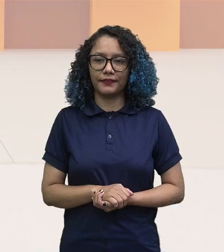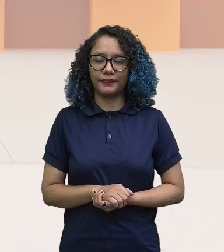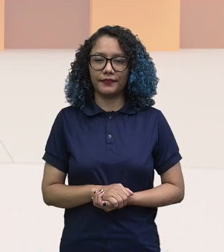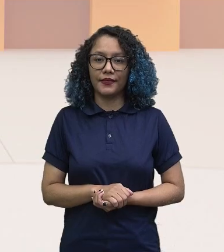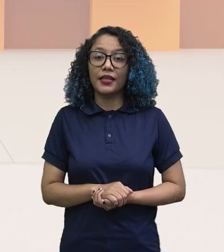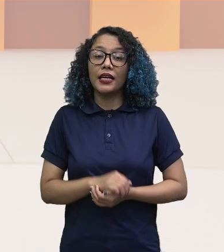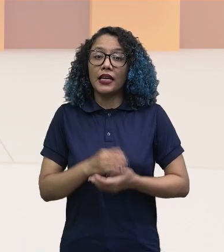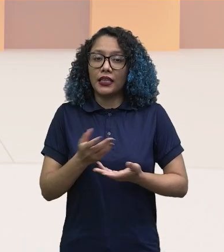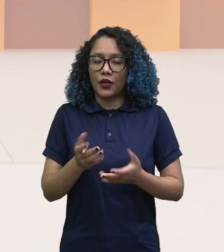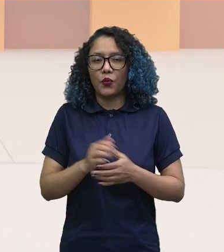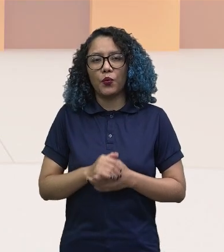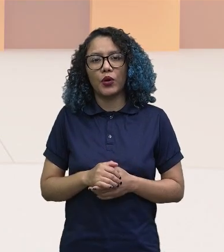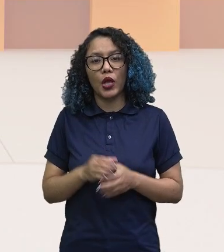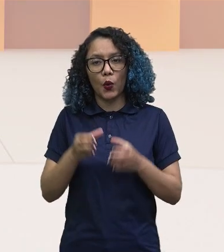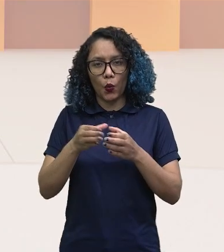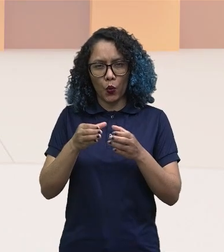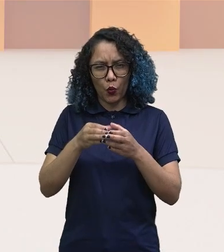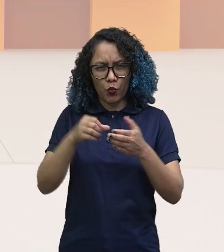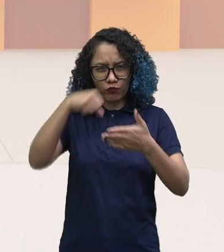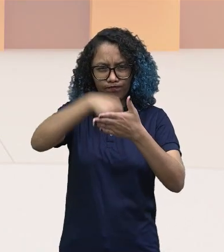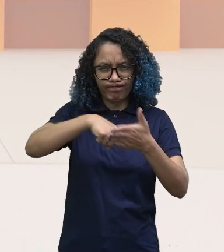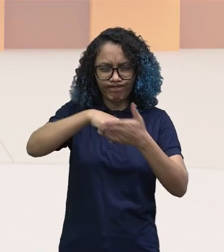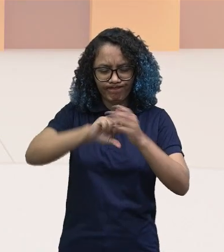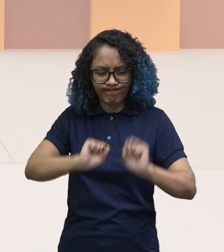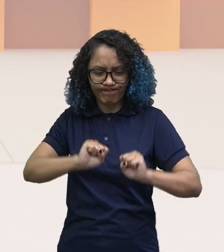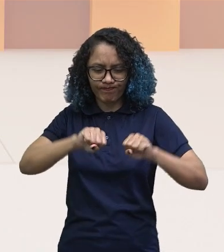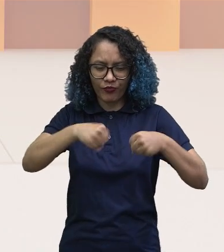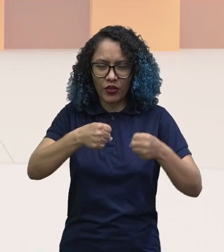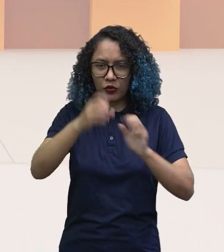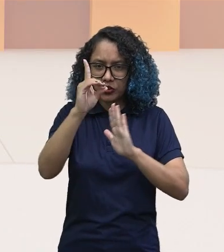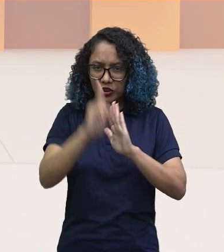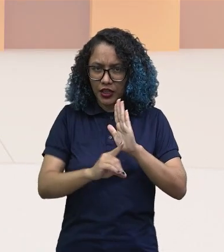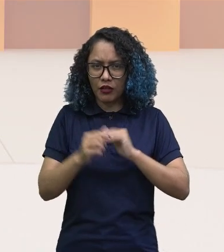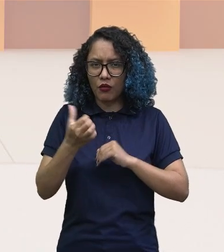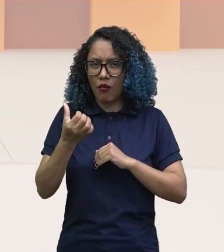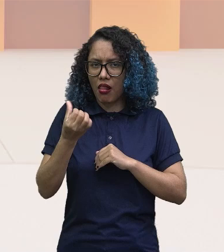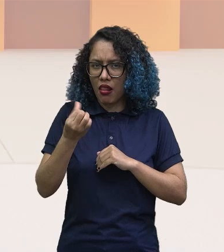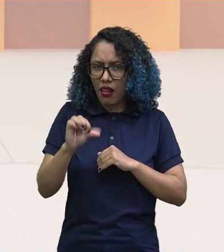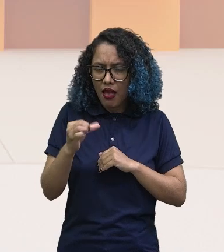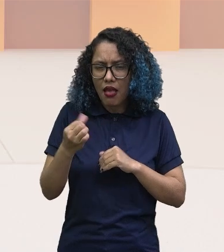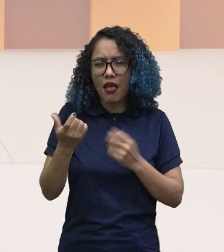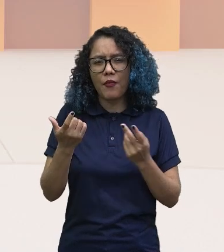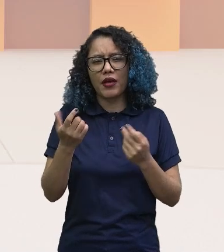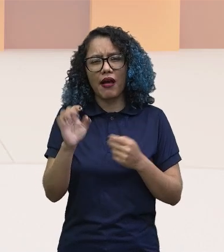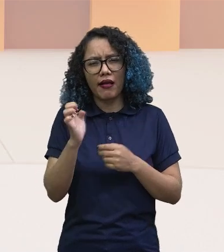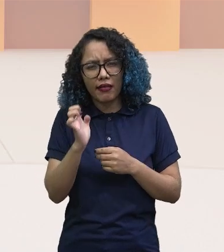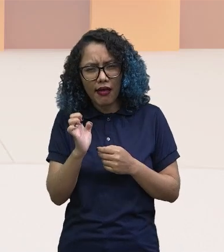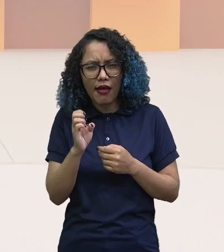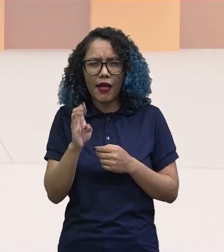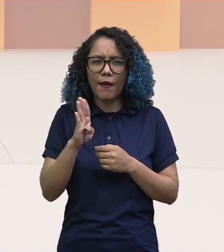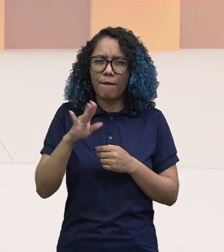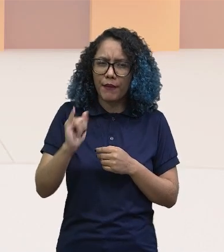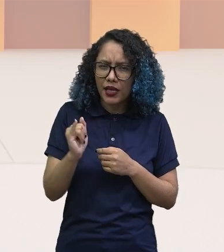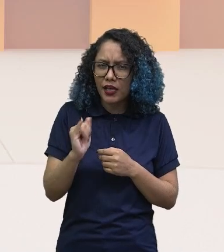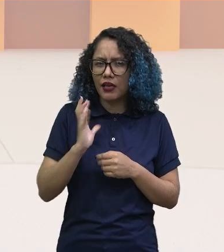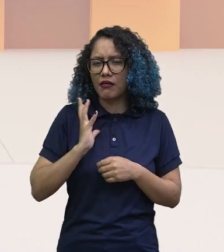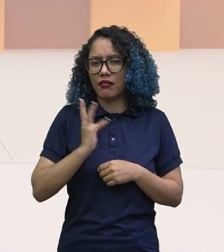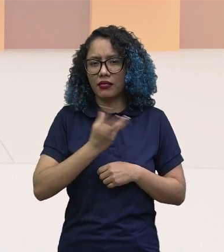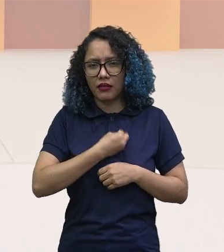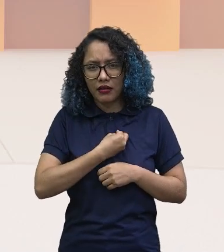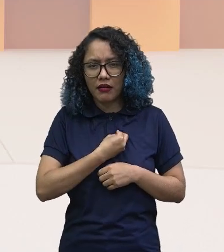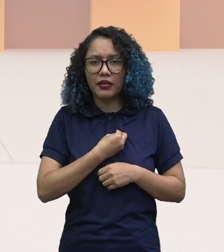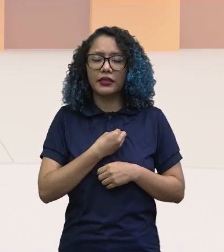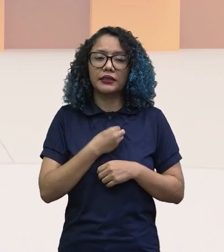É um movimento que defende os direitos de lésbicas, gays, bissexuais, transgêneros